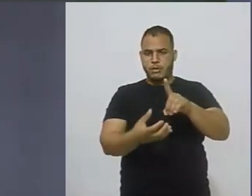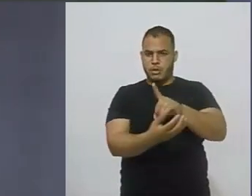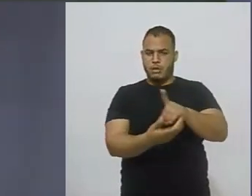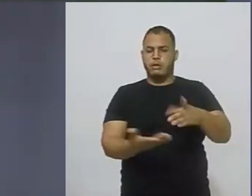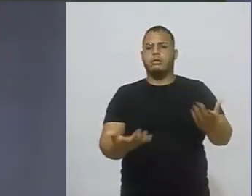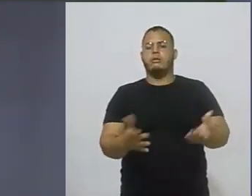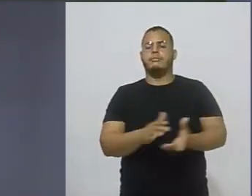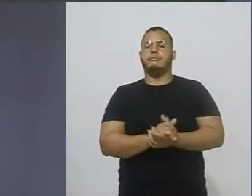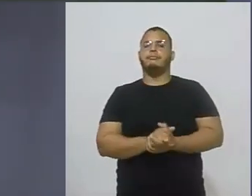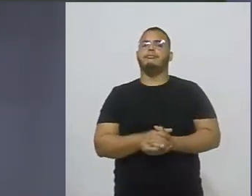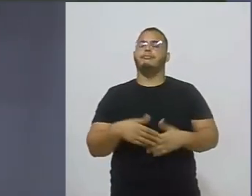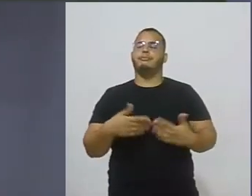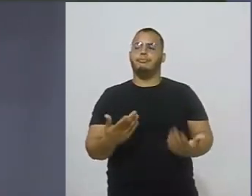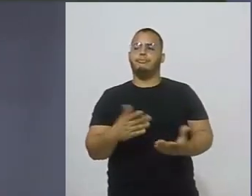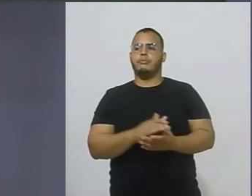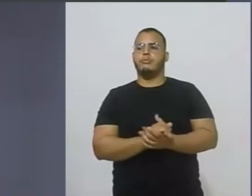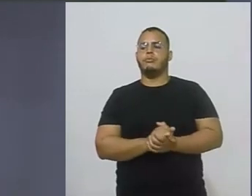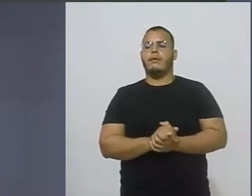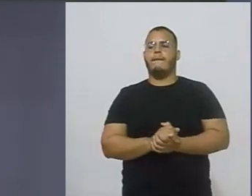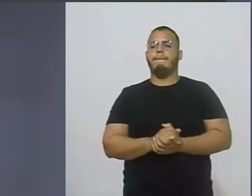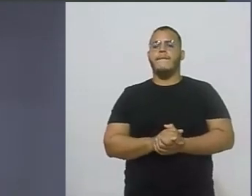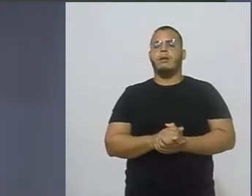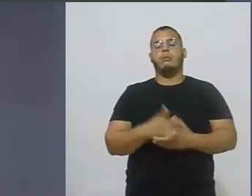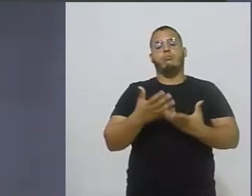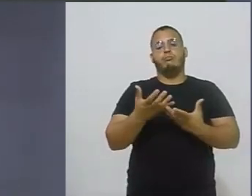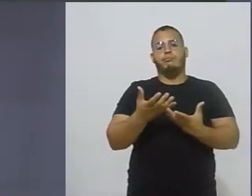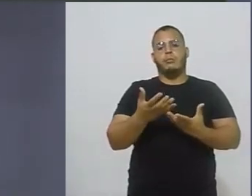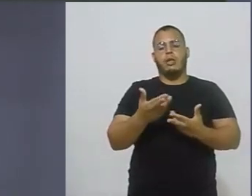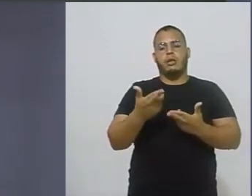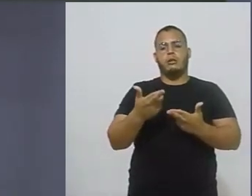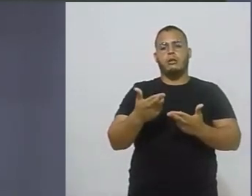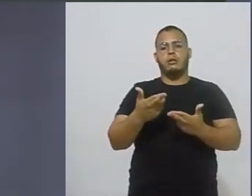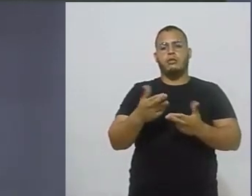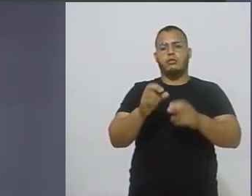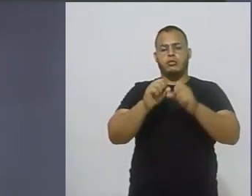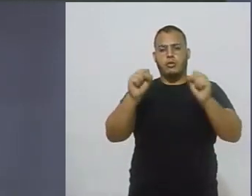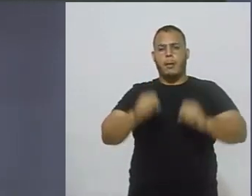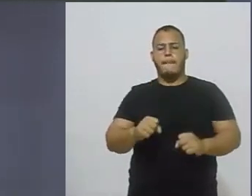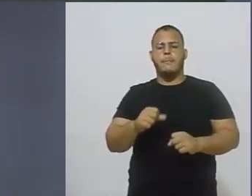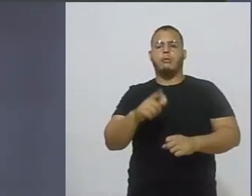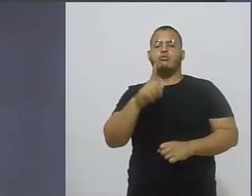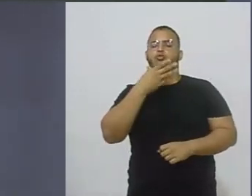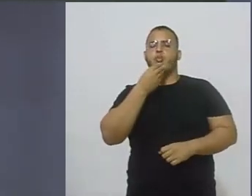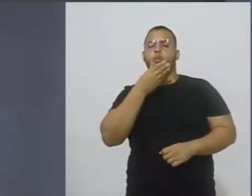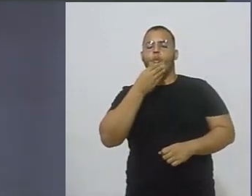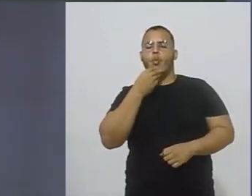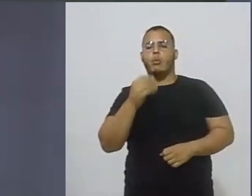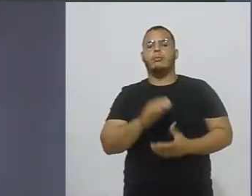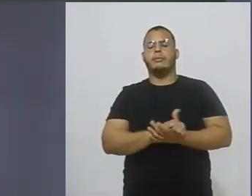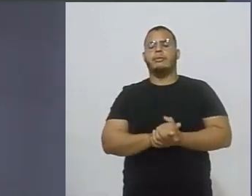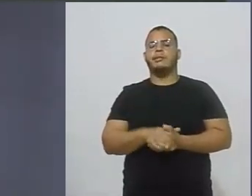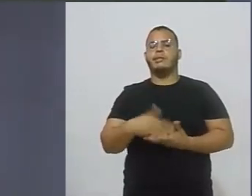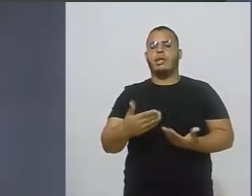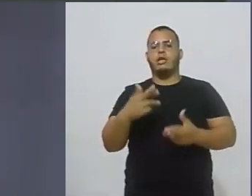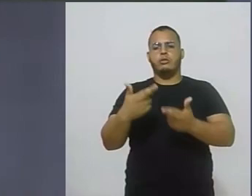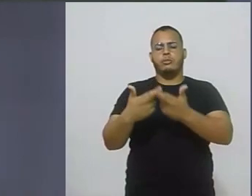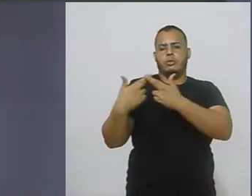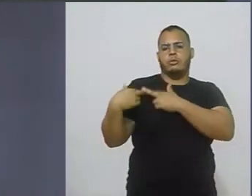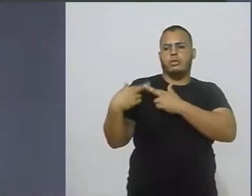caso dos homens, certo? São órgãos que fazem parte aí do sistema genital masculino e são responsáveis pela produção